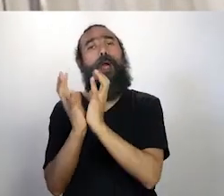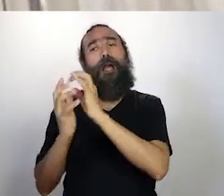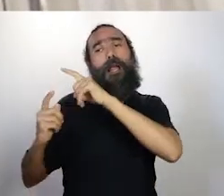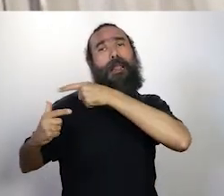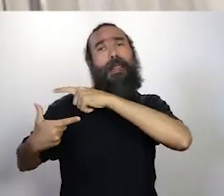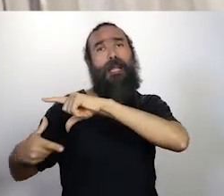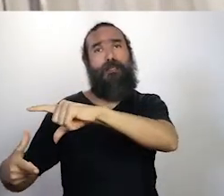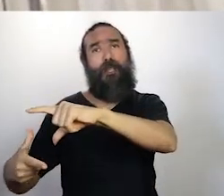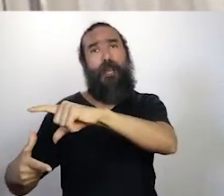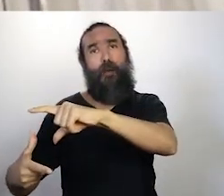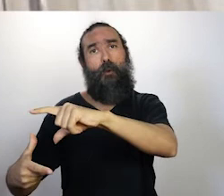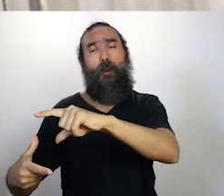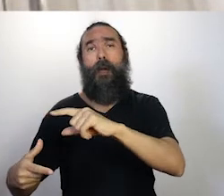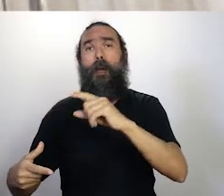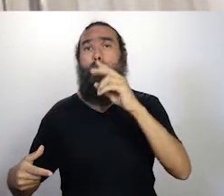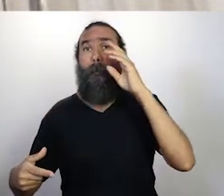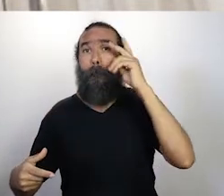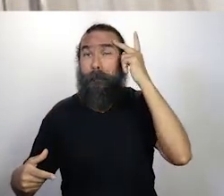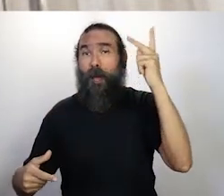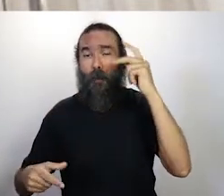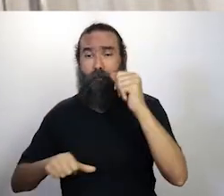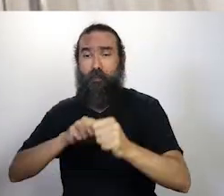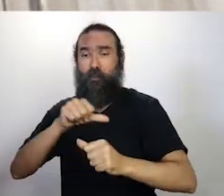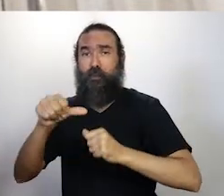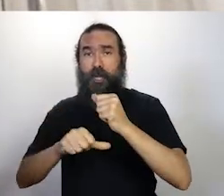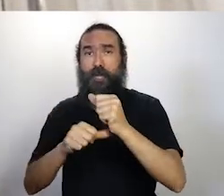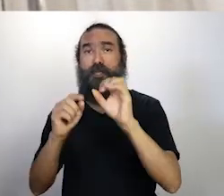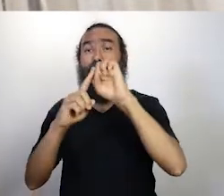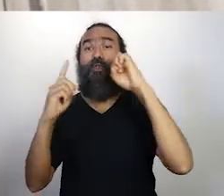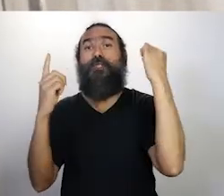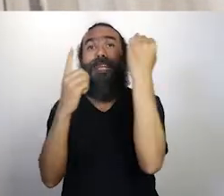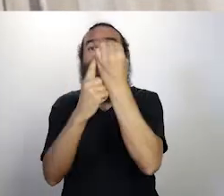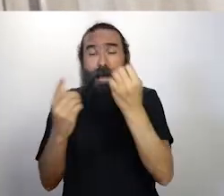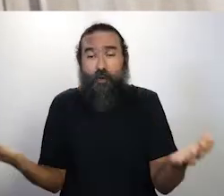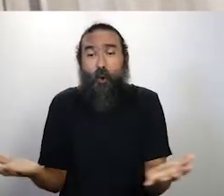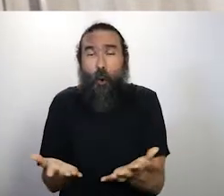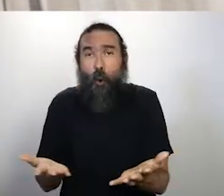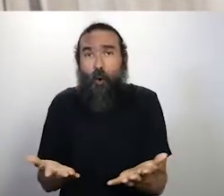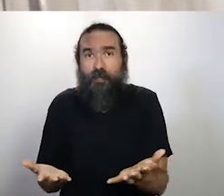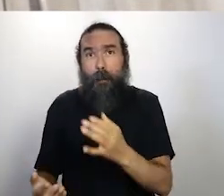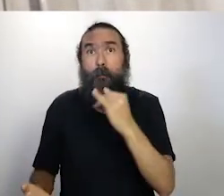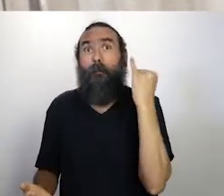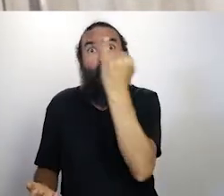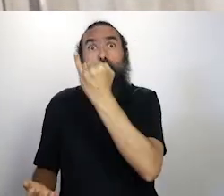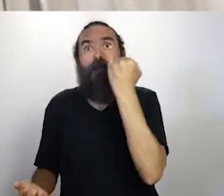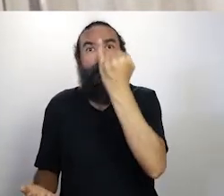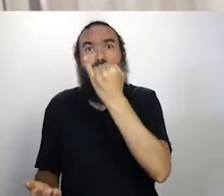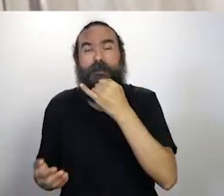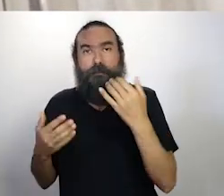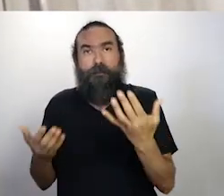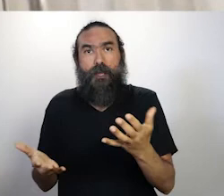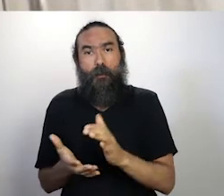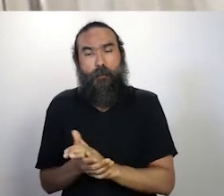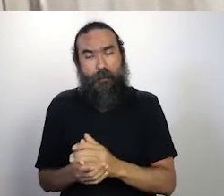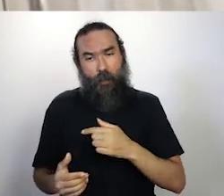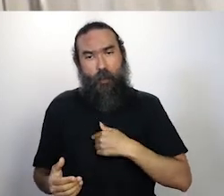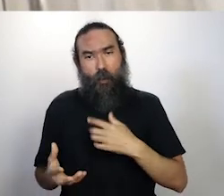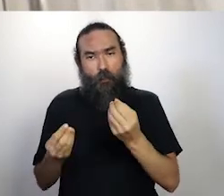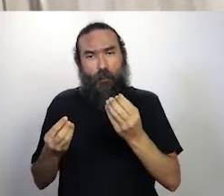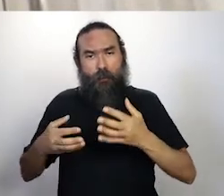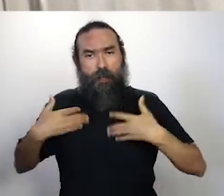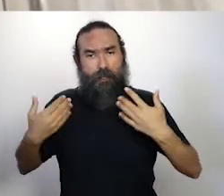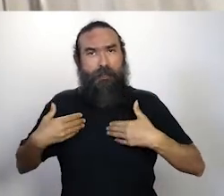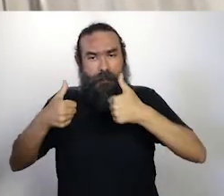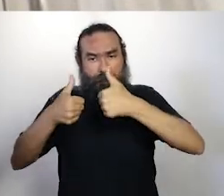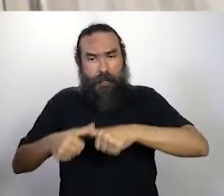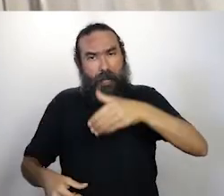moderna. Então, isso tem sido um processo muito, muito grande. Então, venho desse lugar, estou muito feliz de estar aqui. Primeira vez